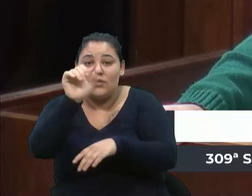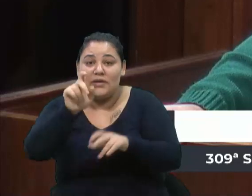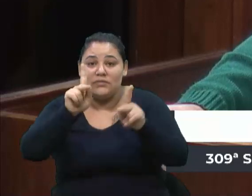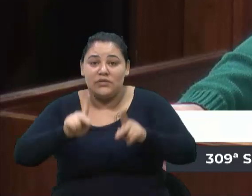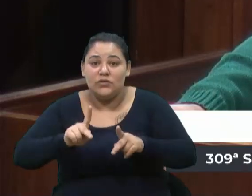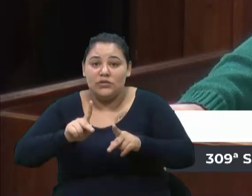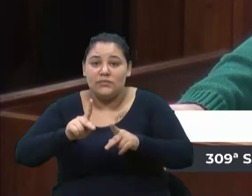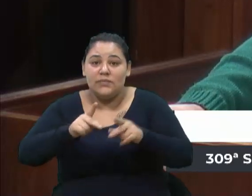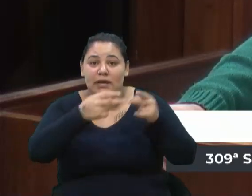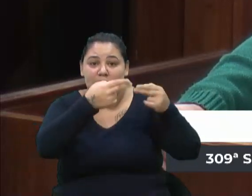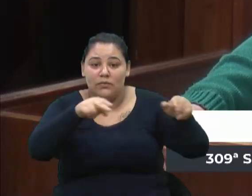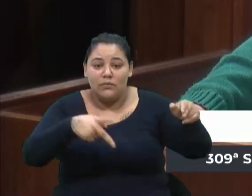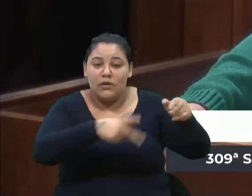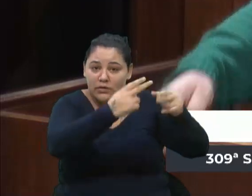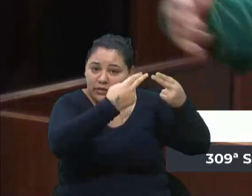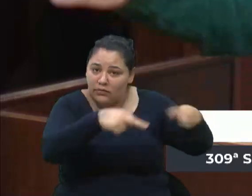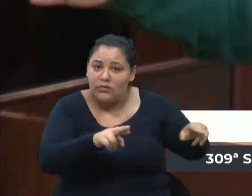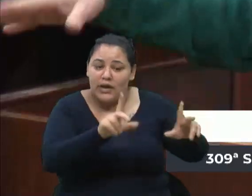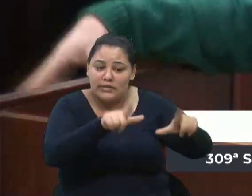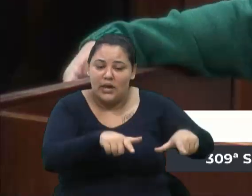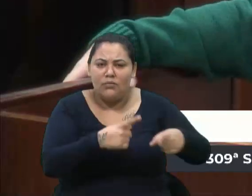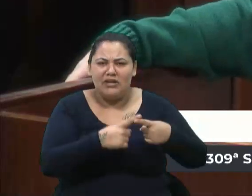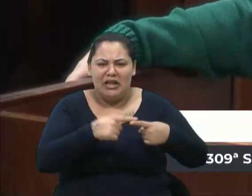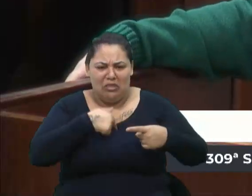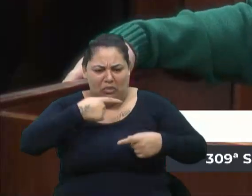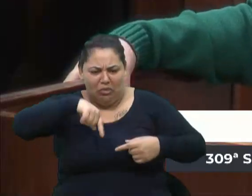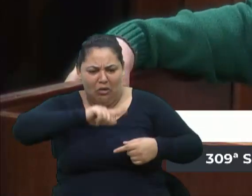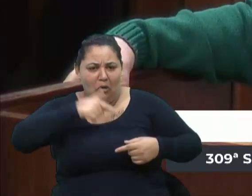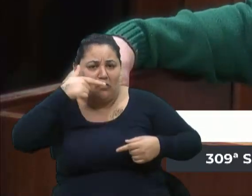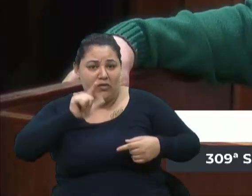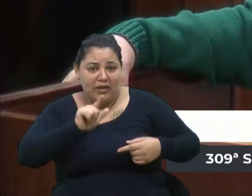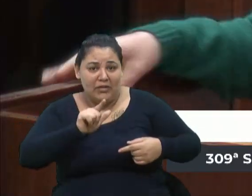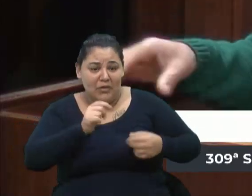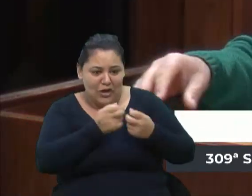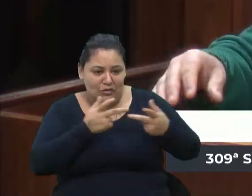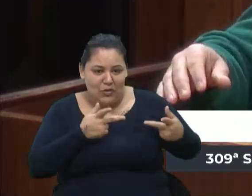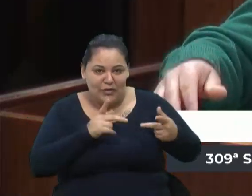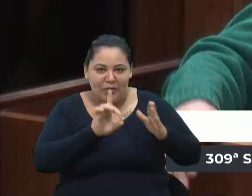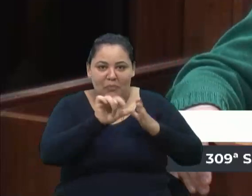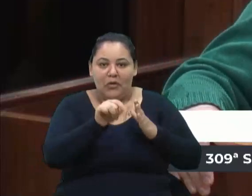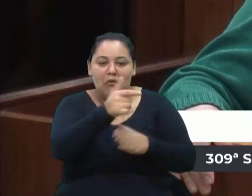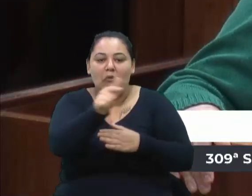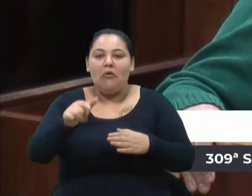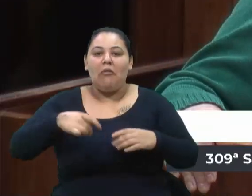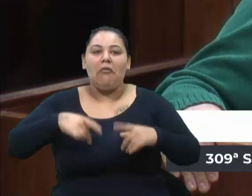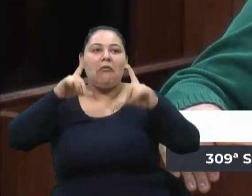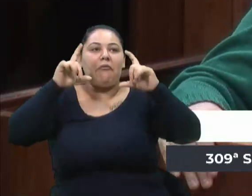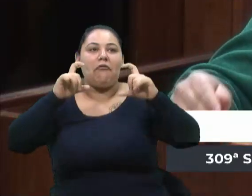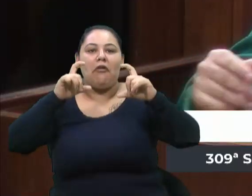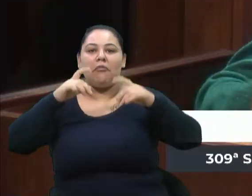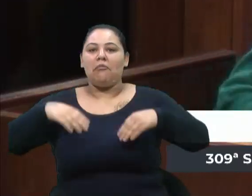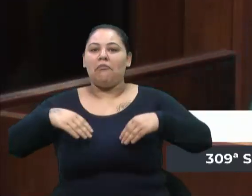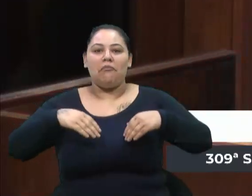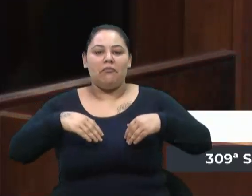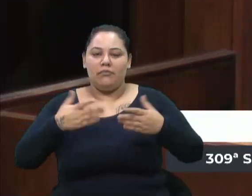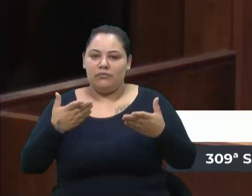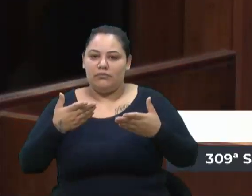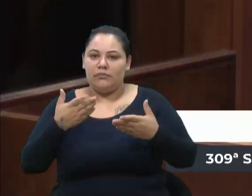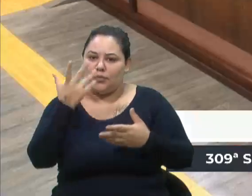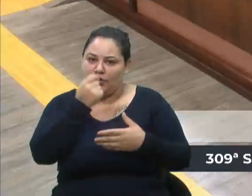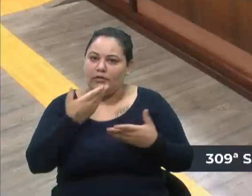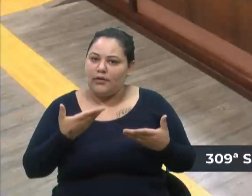porque senão a gente só consegue as coisas e daí outros posam para foto é bonito né para pagar de pirata ficar posando para foto obrigado